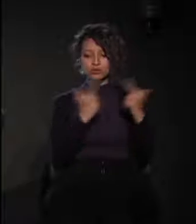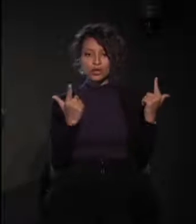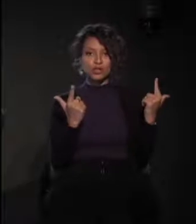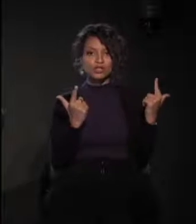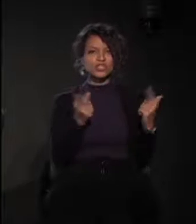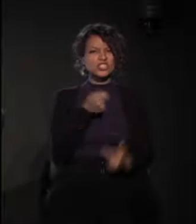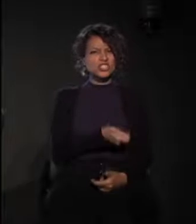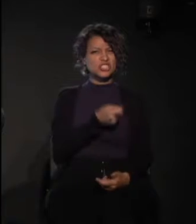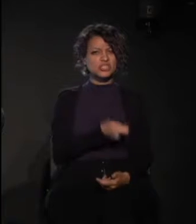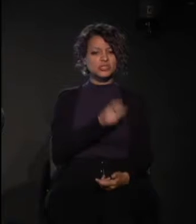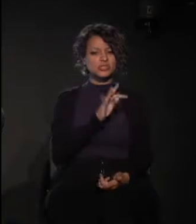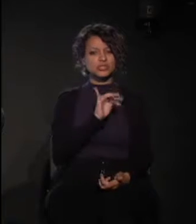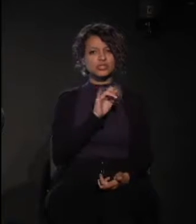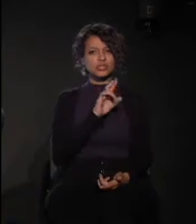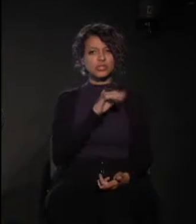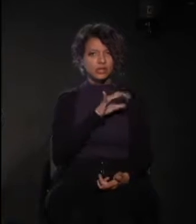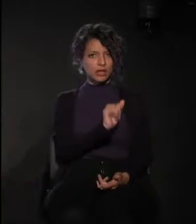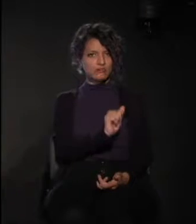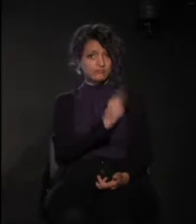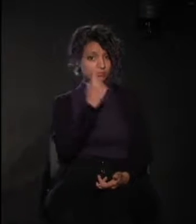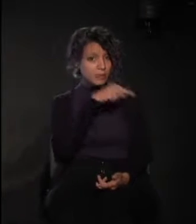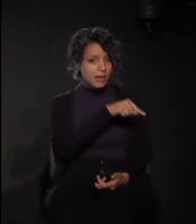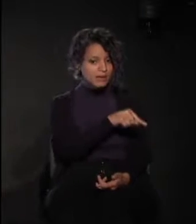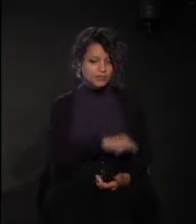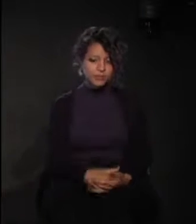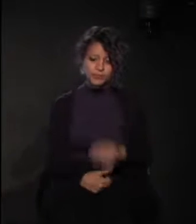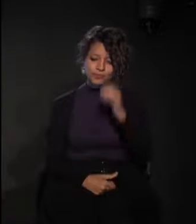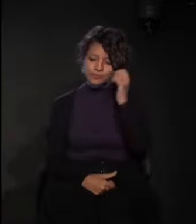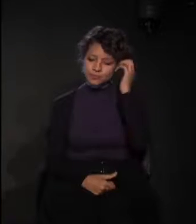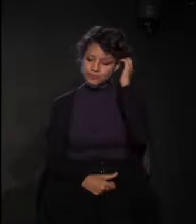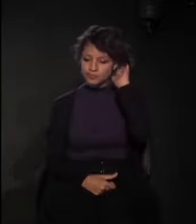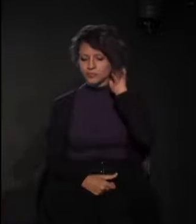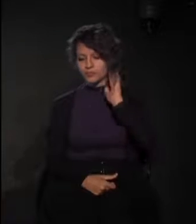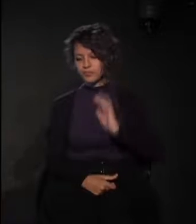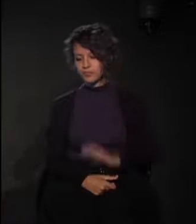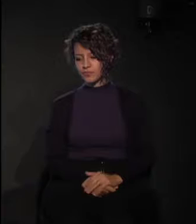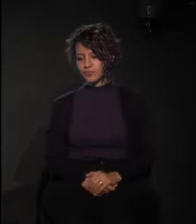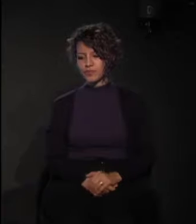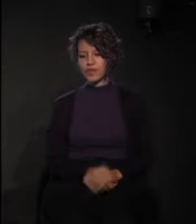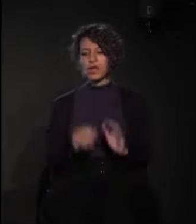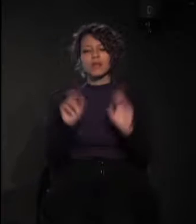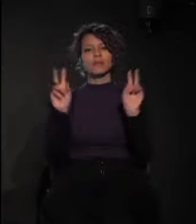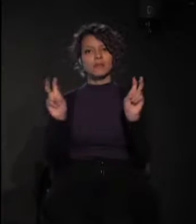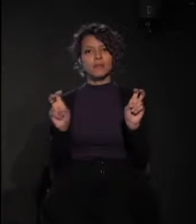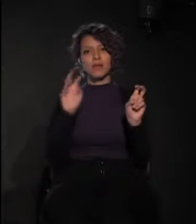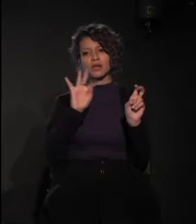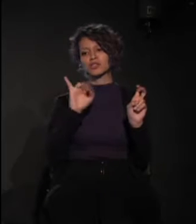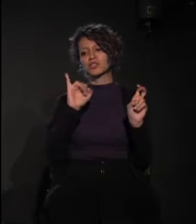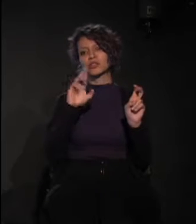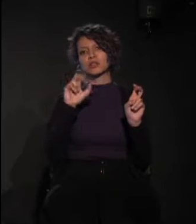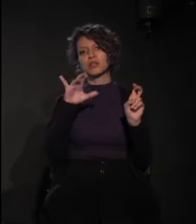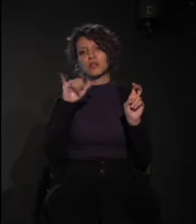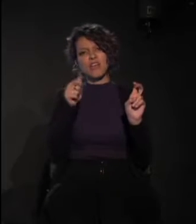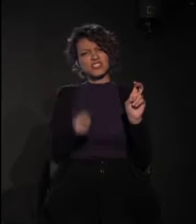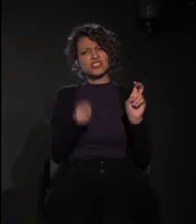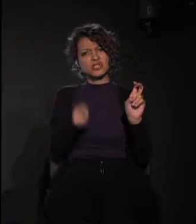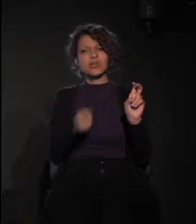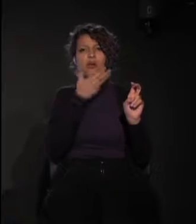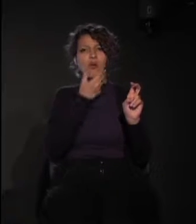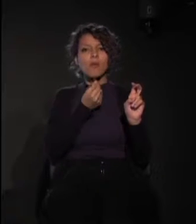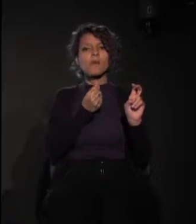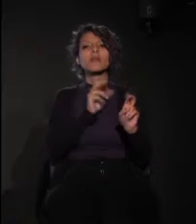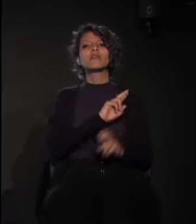se calhar vamos começar por ironia no livro do que estava tensa bom é eu tenho que escolher